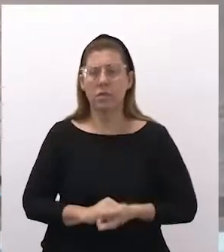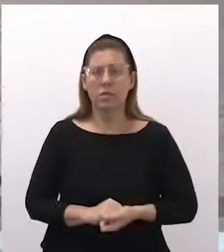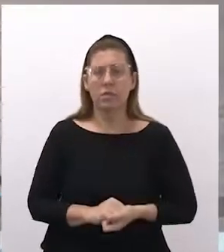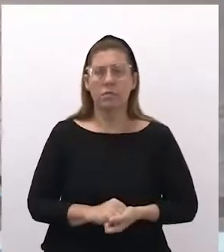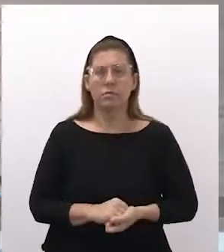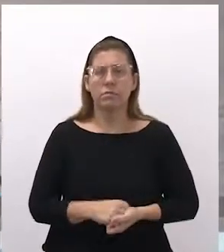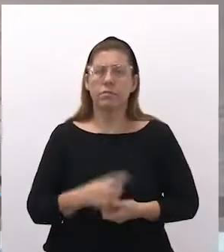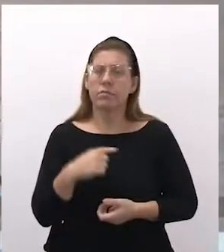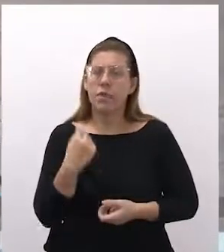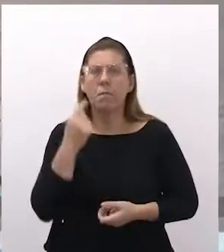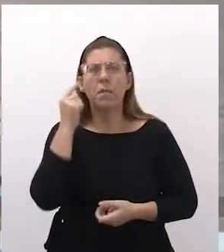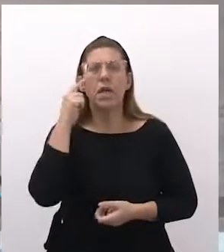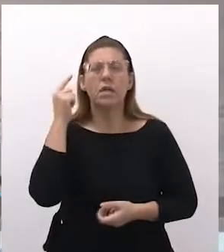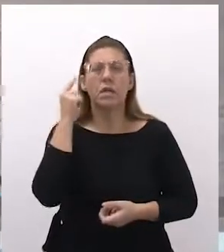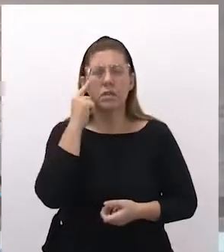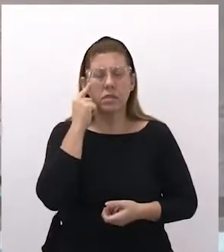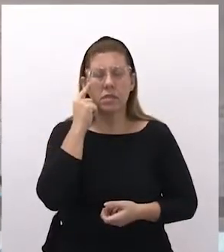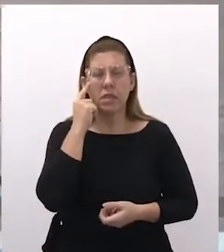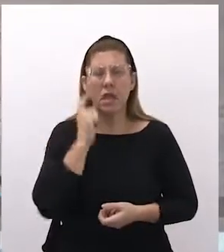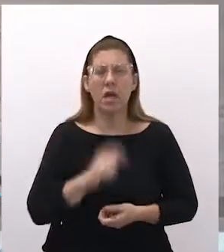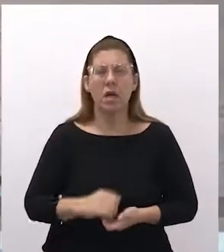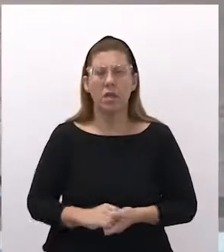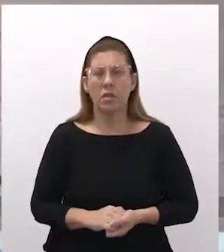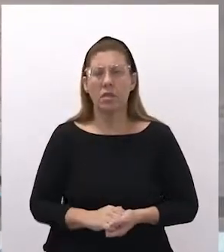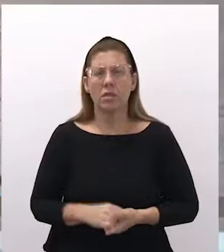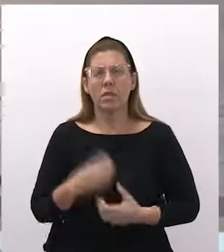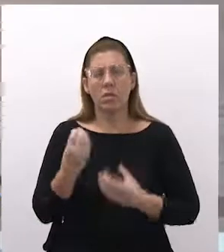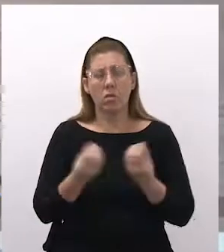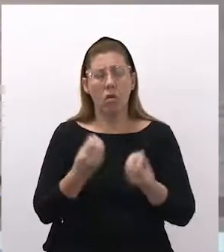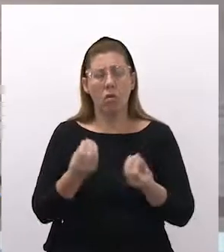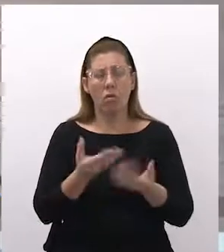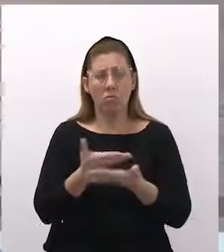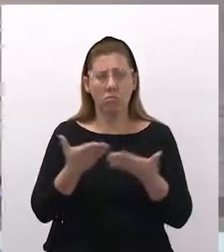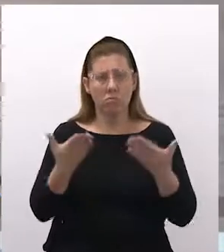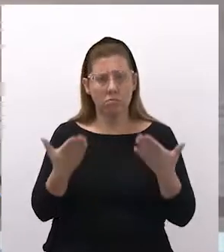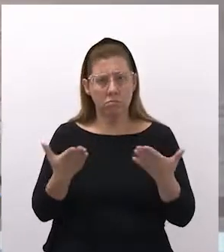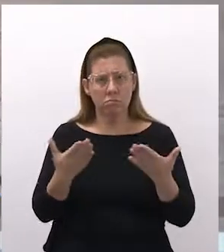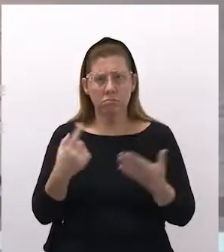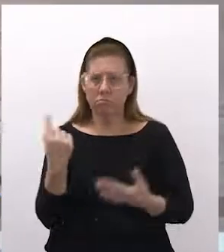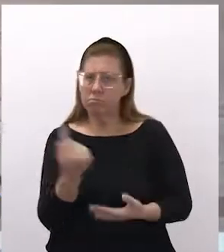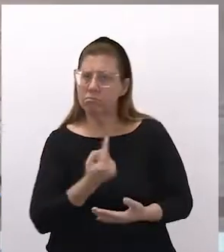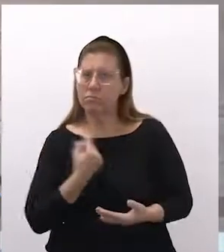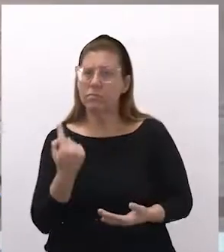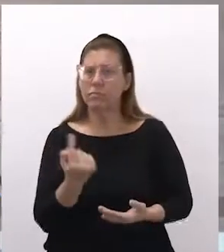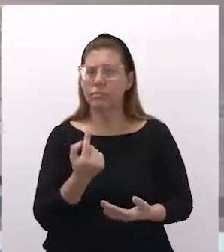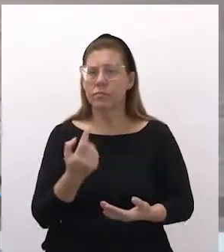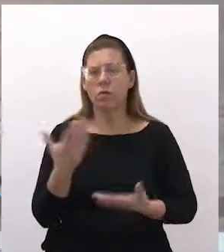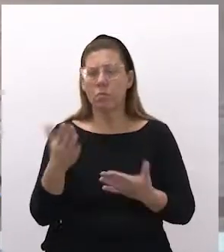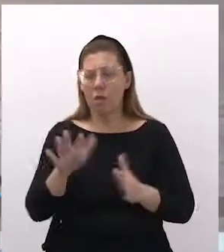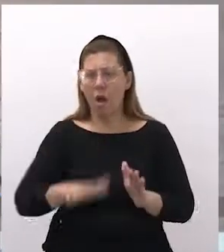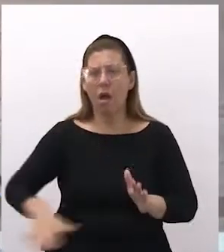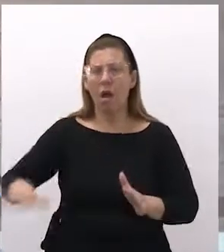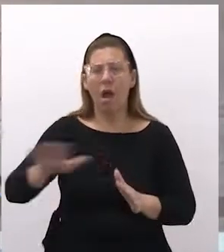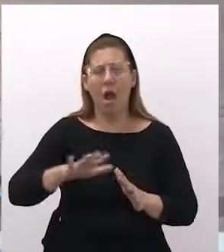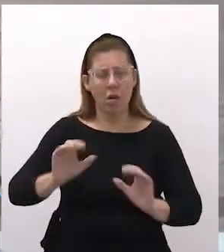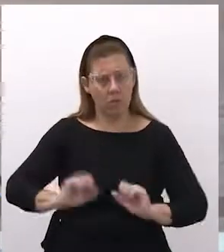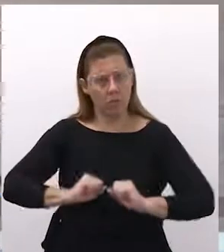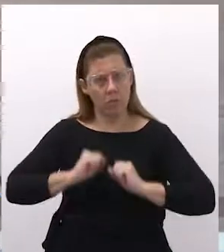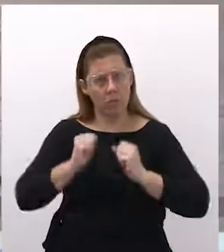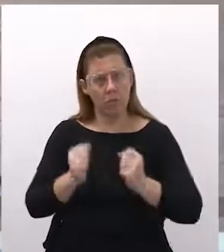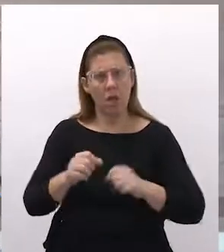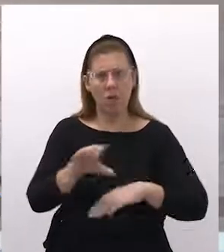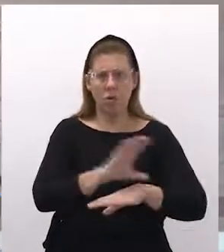para que a gente pense um pouco assim, o que nós, né, que ocupamos esses espaços de poder